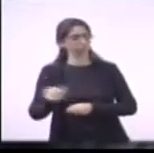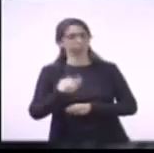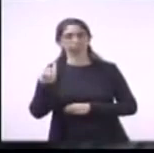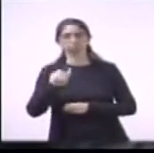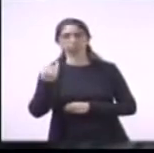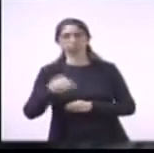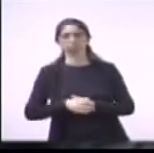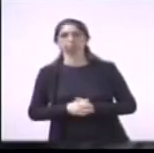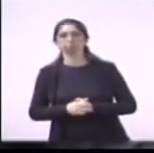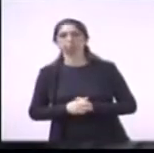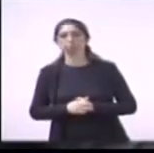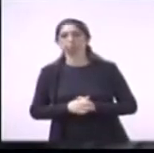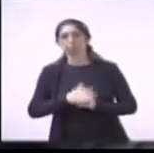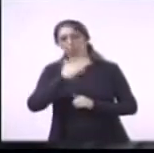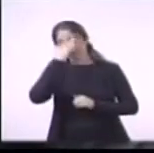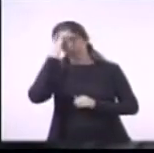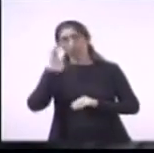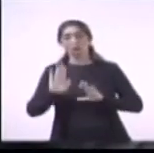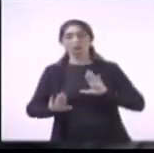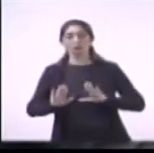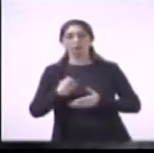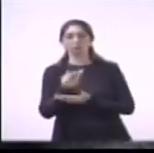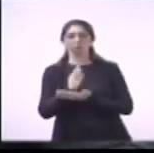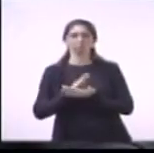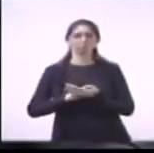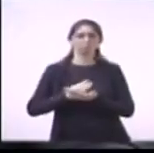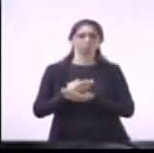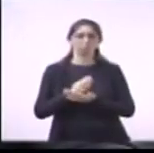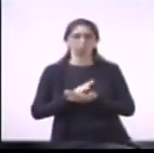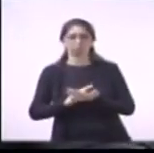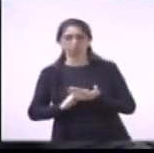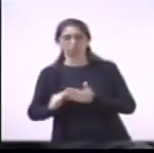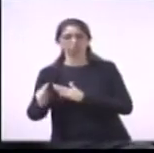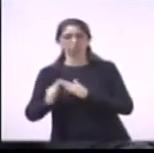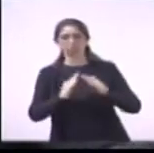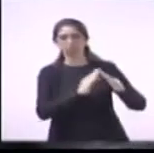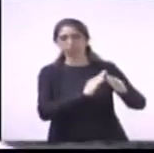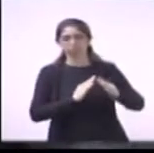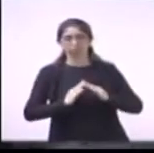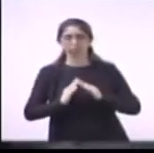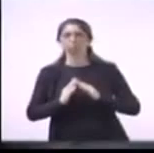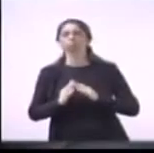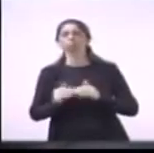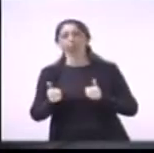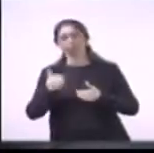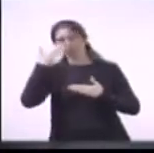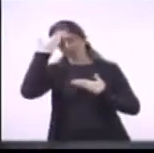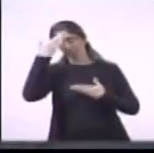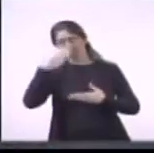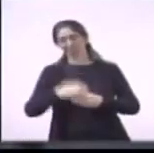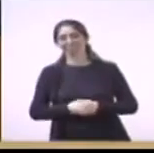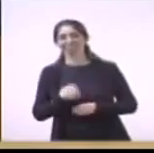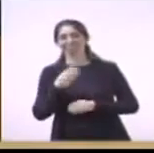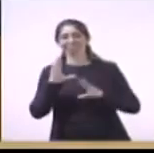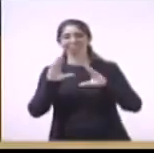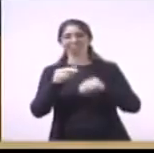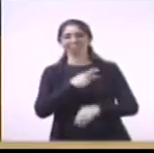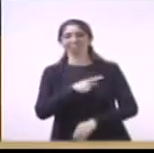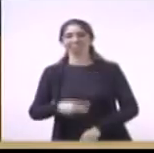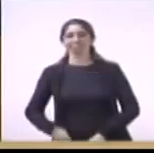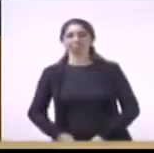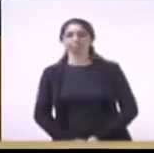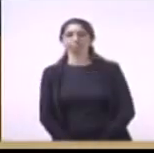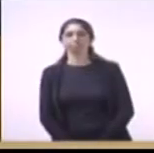pessoas que estão na vizinhança da onde esse som estiver aí instalado. Muito obrigado, presidente. Uma boa noite. Com a palavra, o